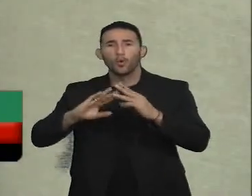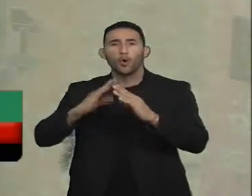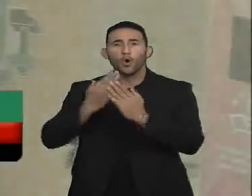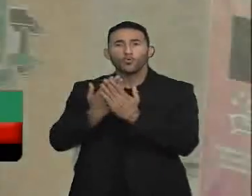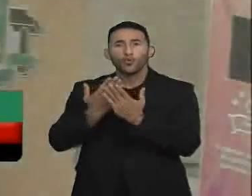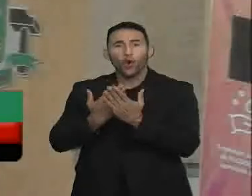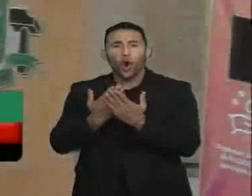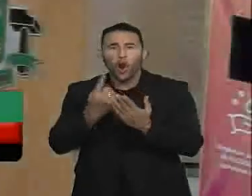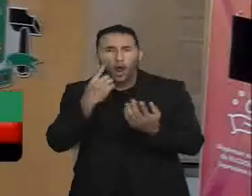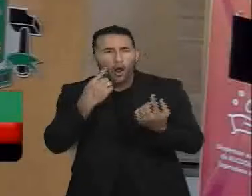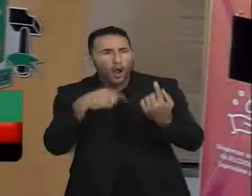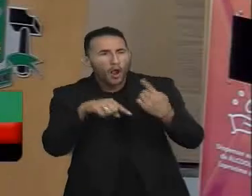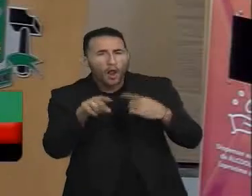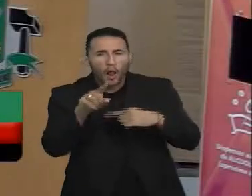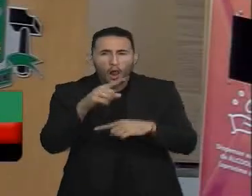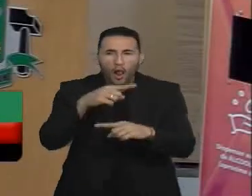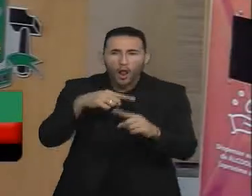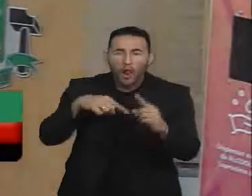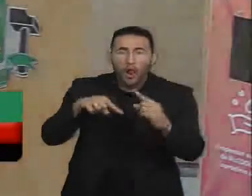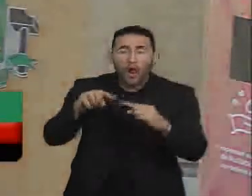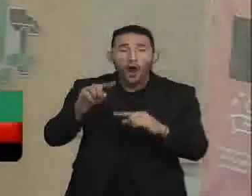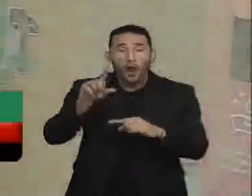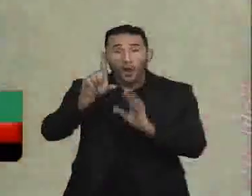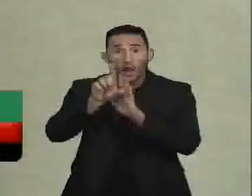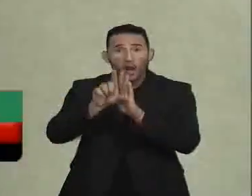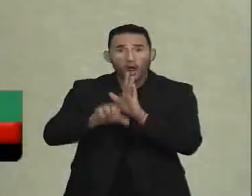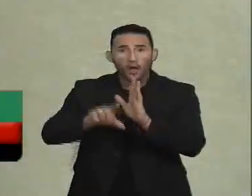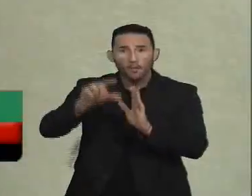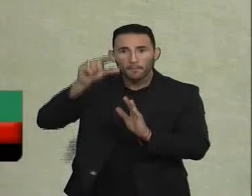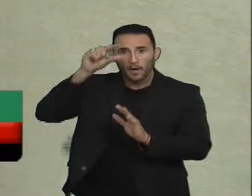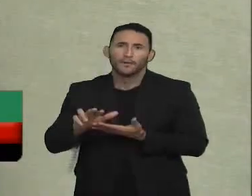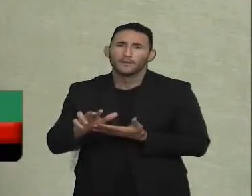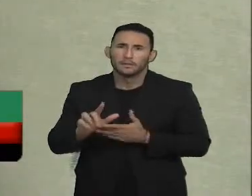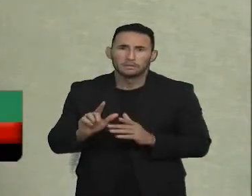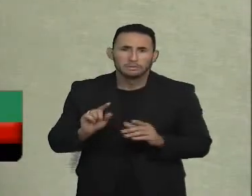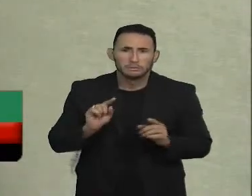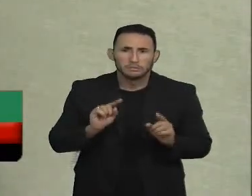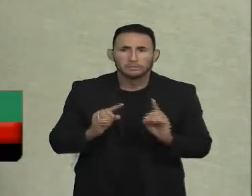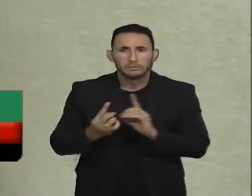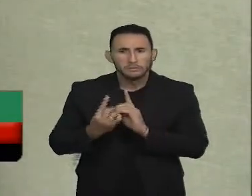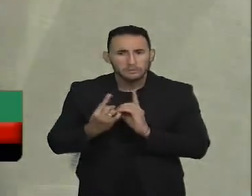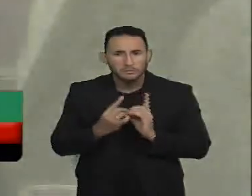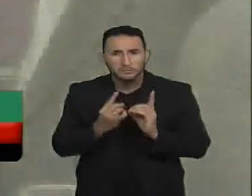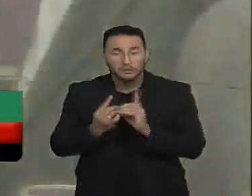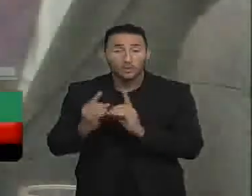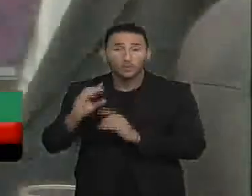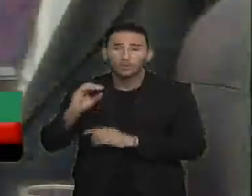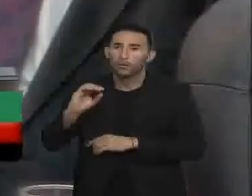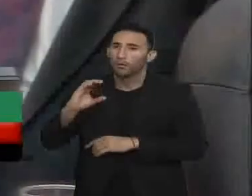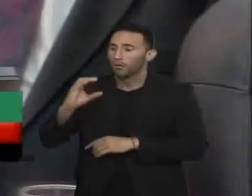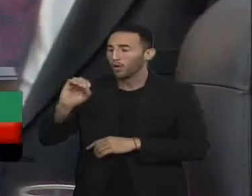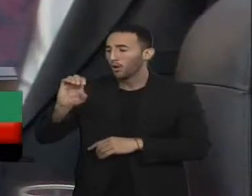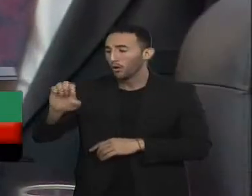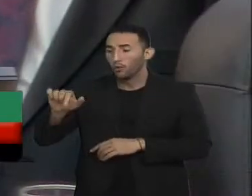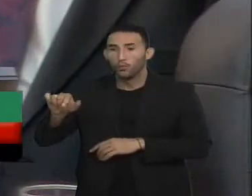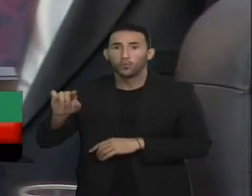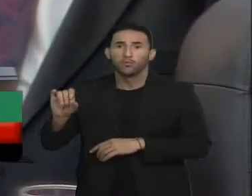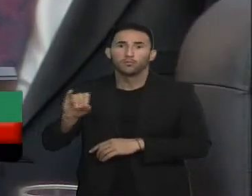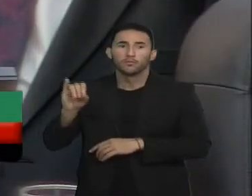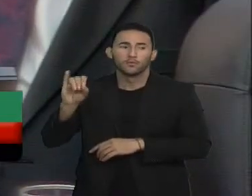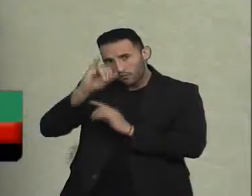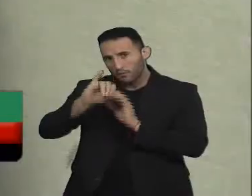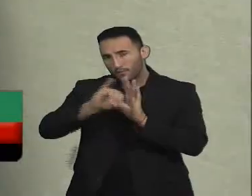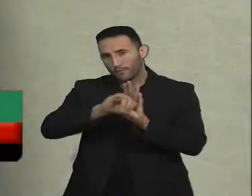rondas Maria da Penha, né? É uma, e o nosso COI. Sim, o COI é muito importante